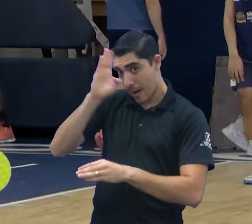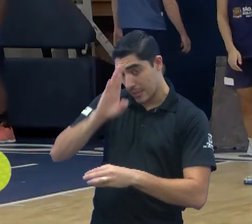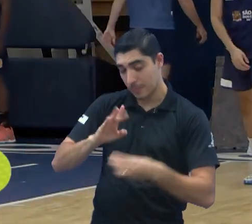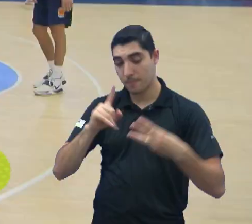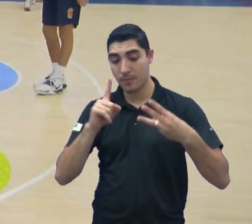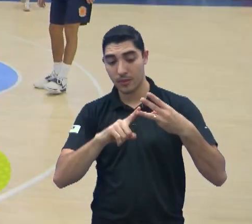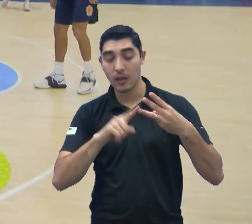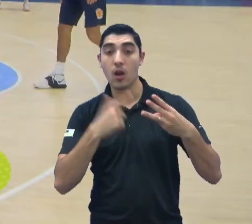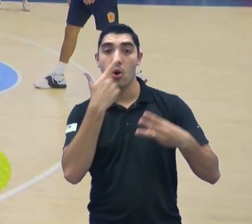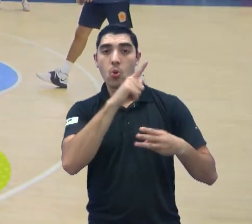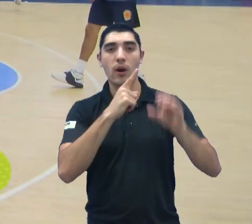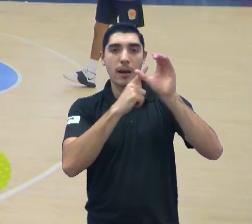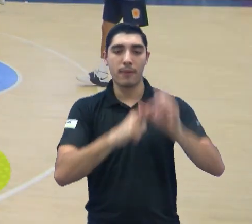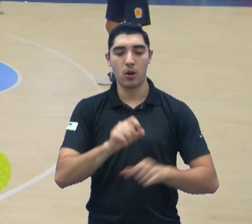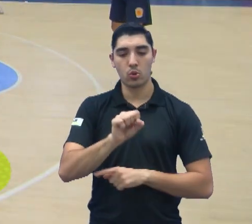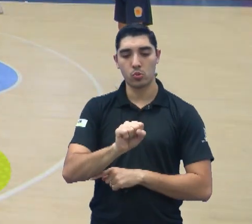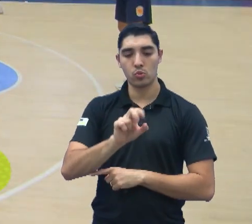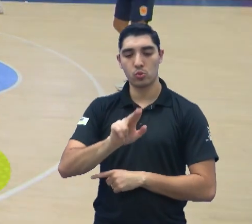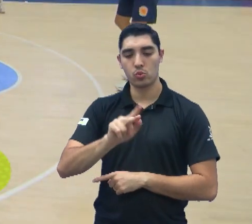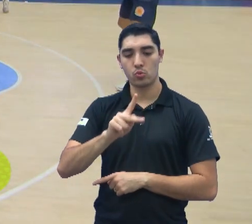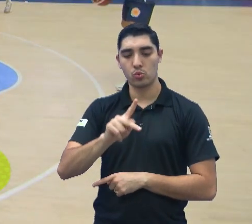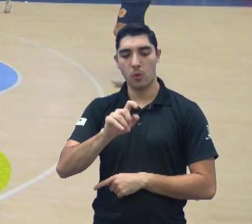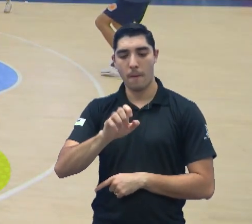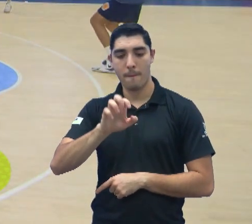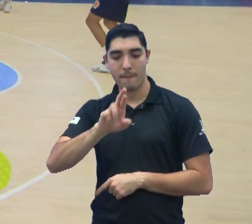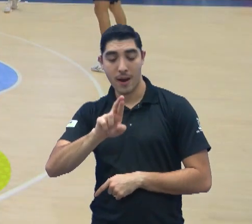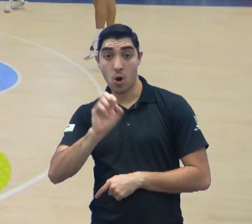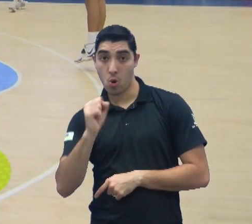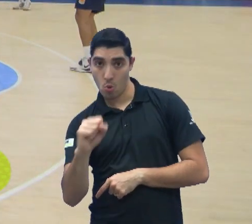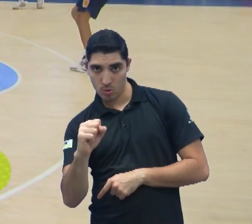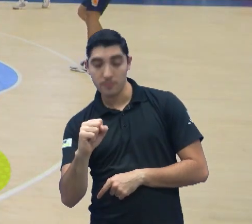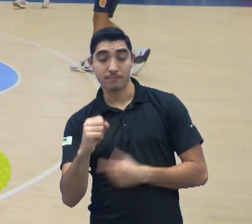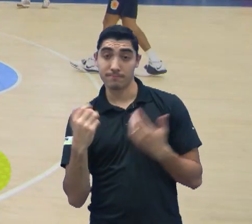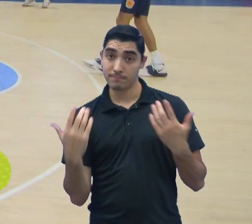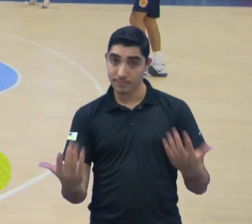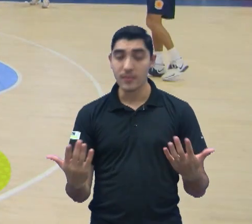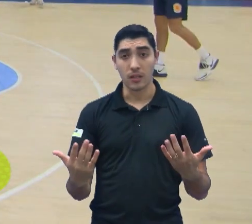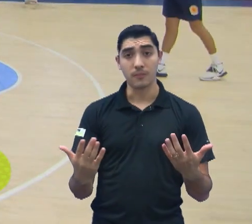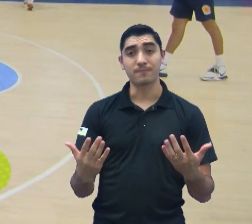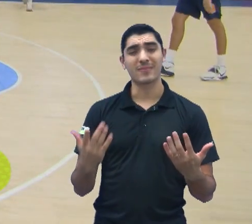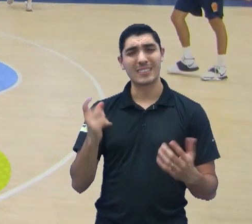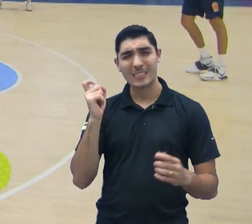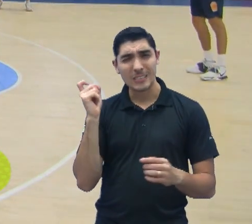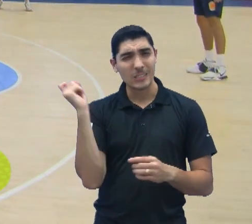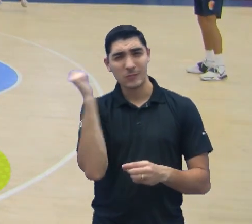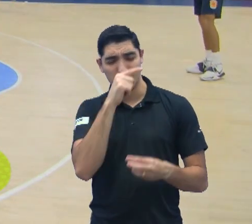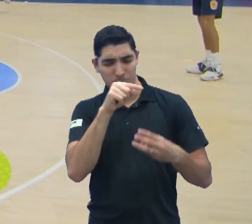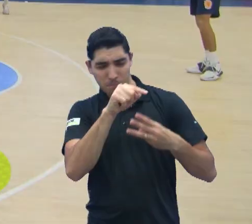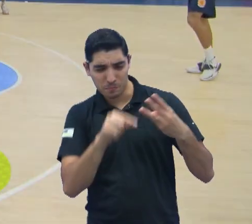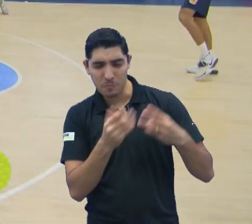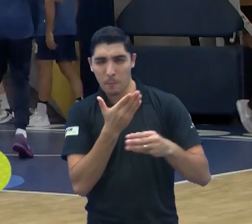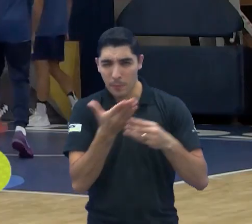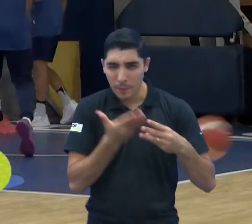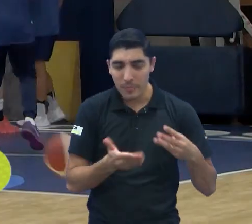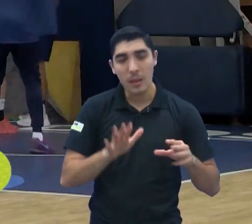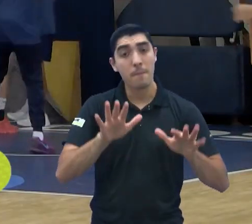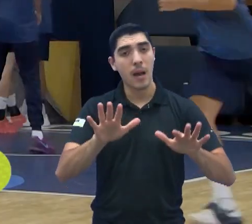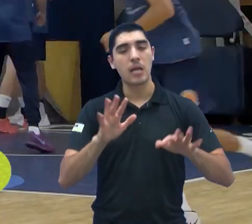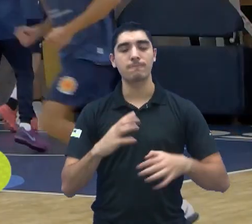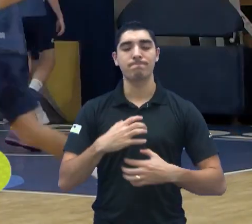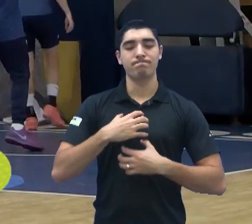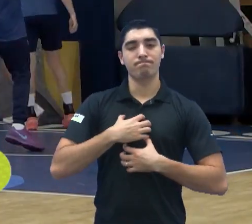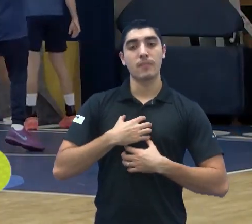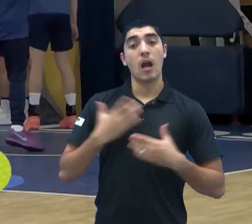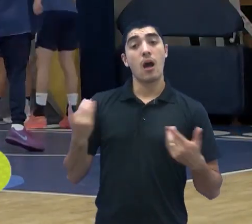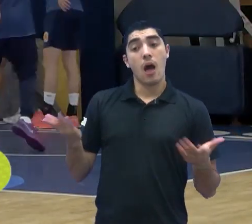o Flamengo. Se por um lado a eliminação nas quartas do torneio mata-mata foi dolorida, por outro, ela permitiu ao São José mais